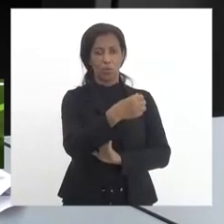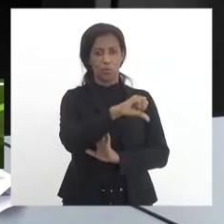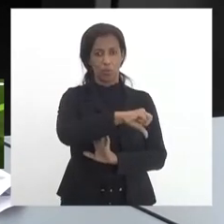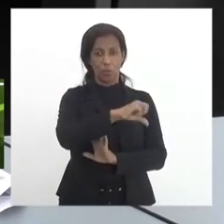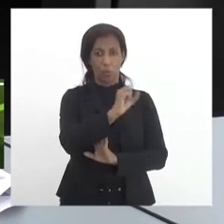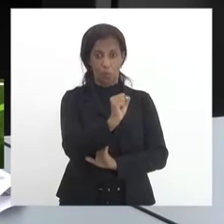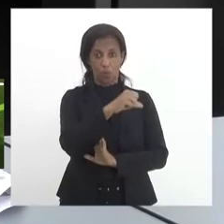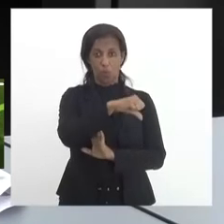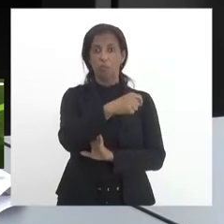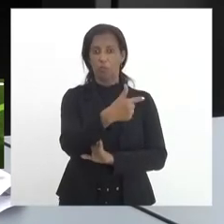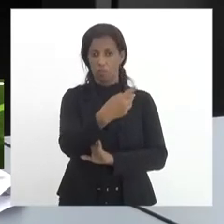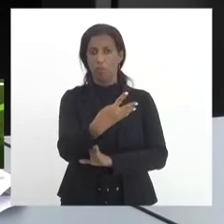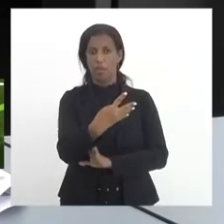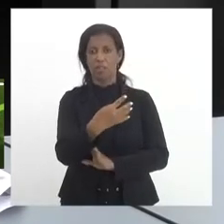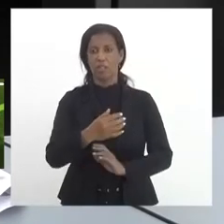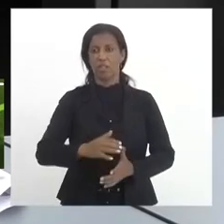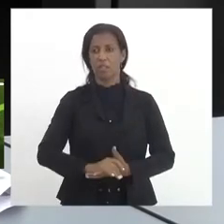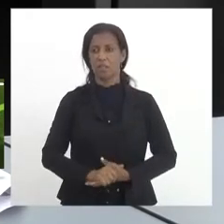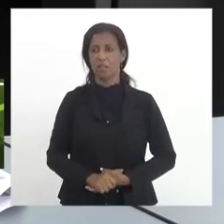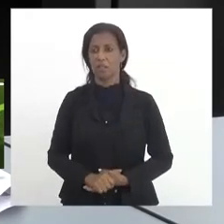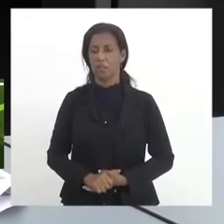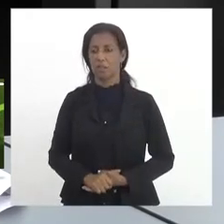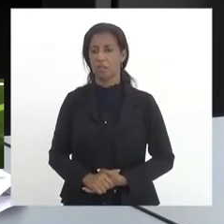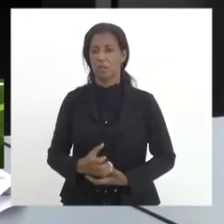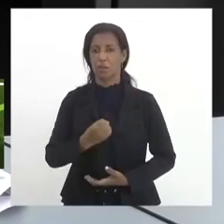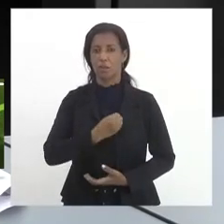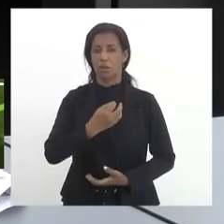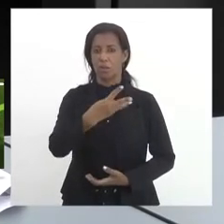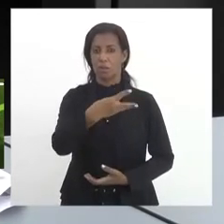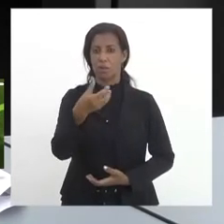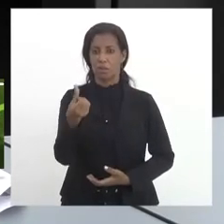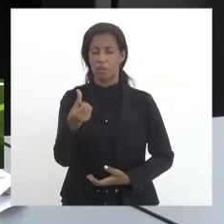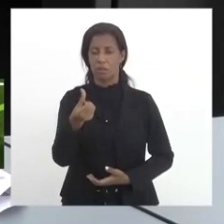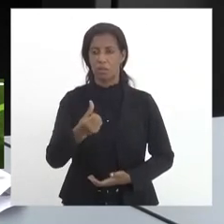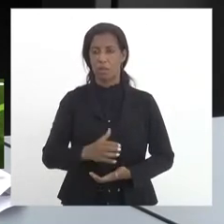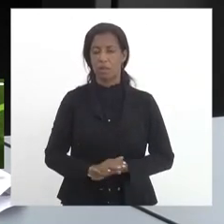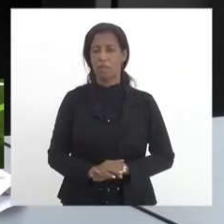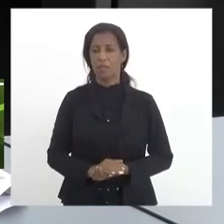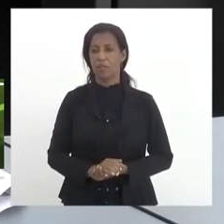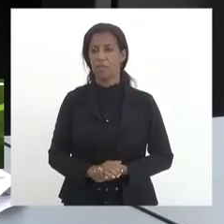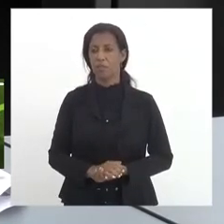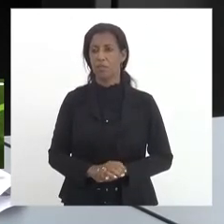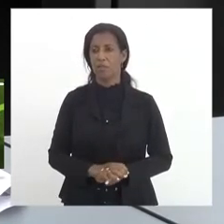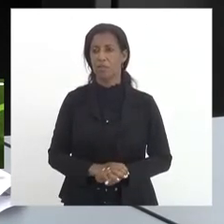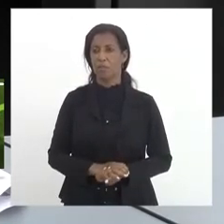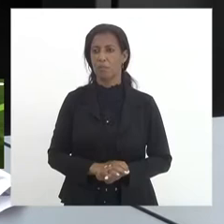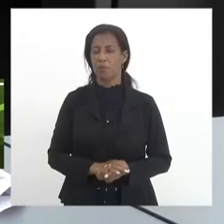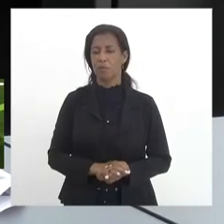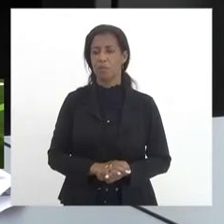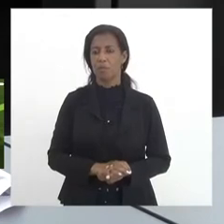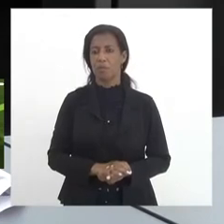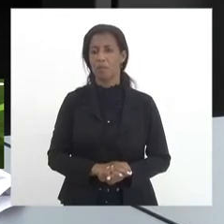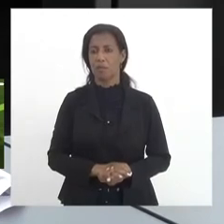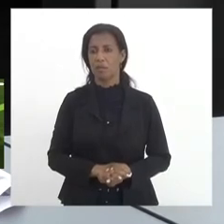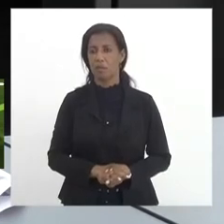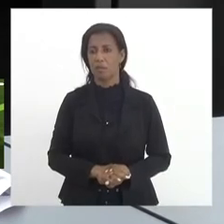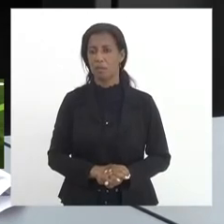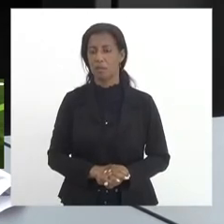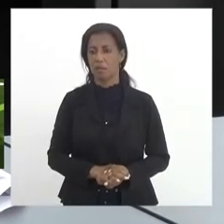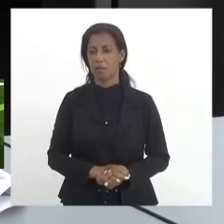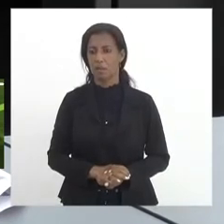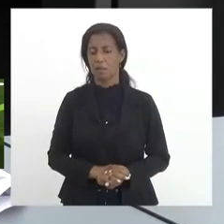Isso. O 36, do Daniel Liberon. Não, 36. Isso.